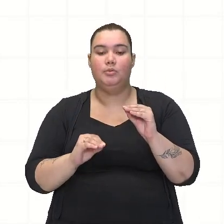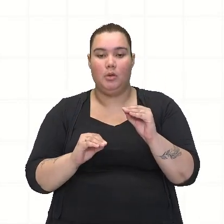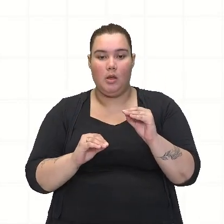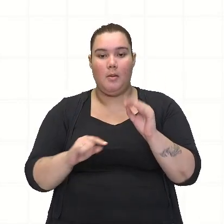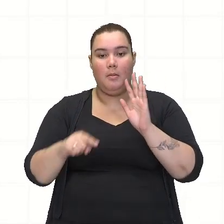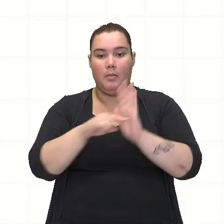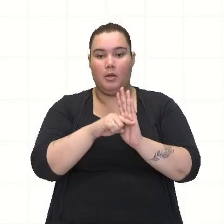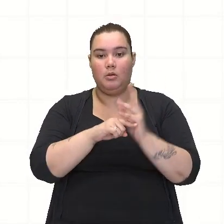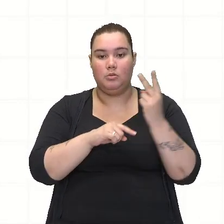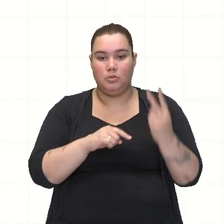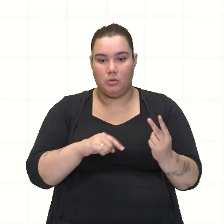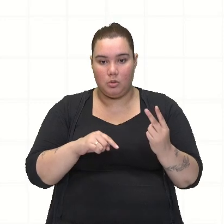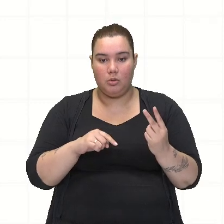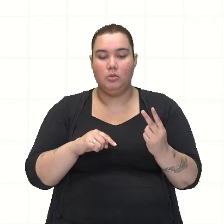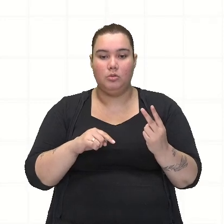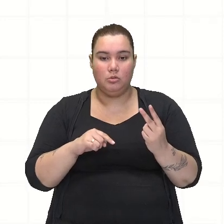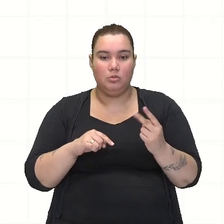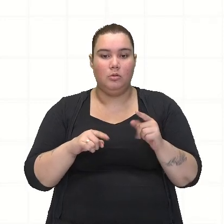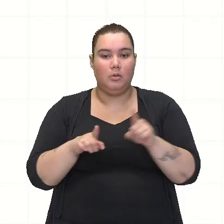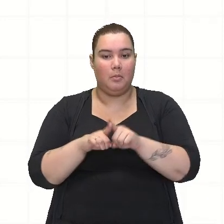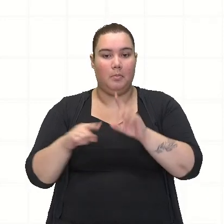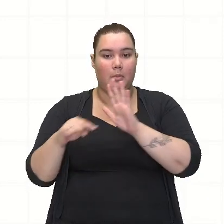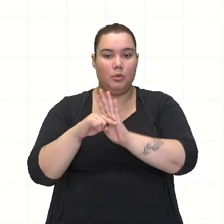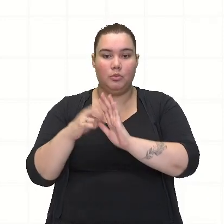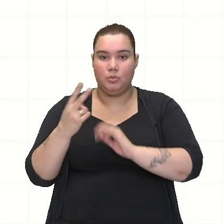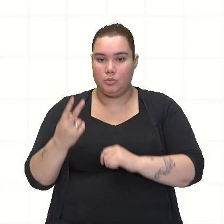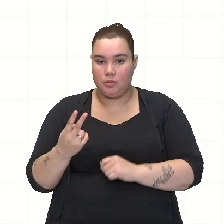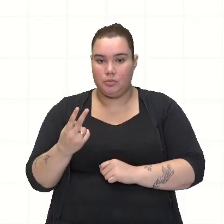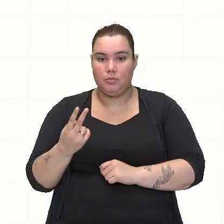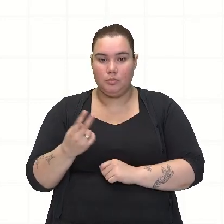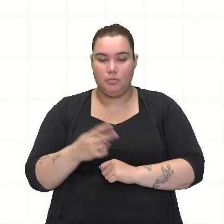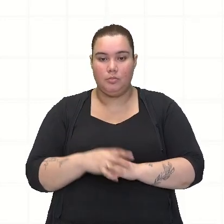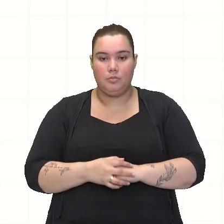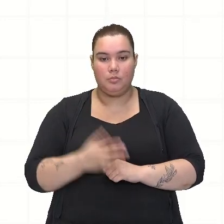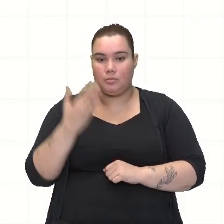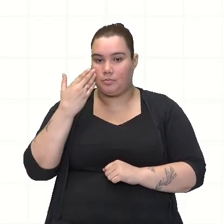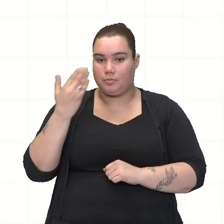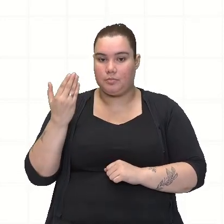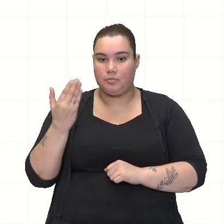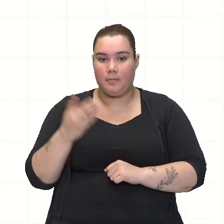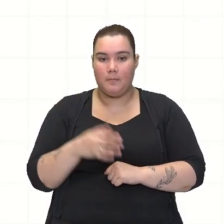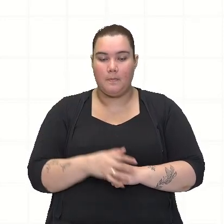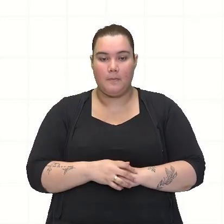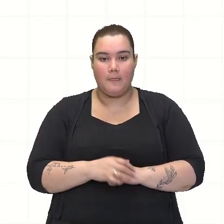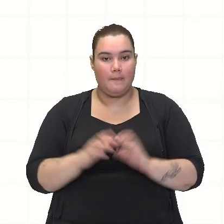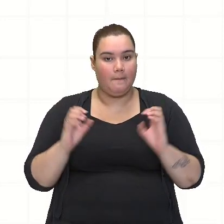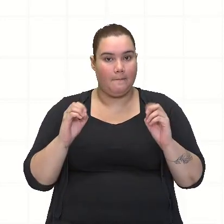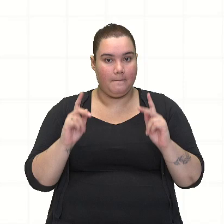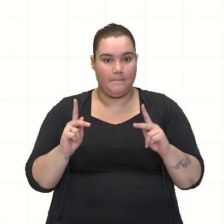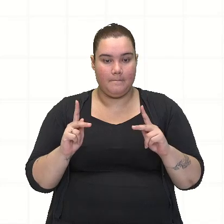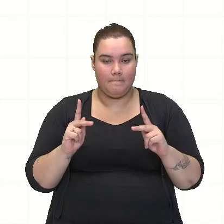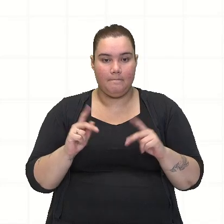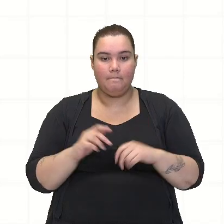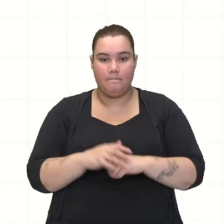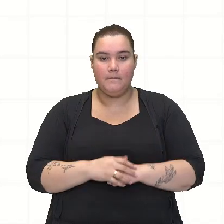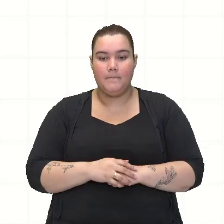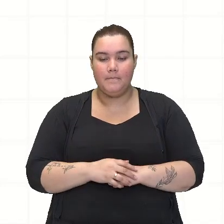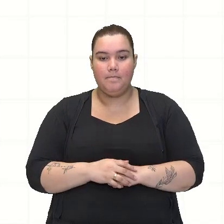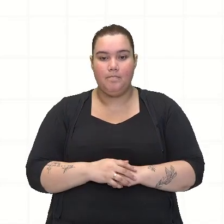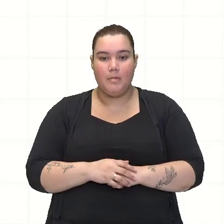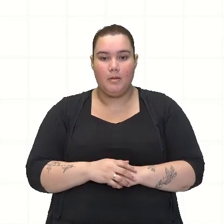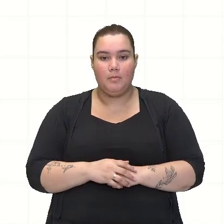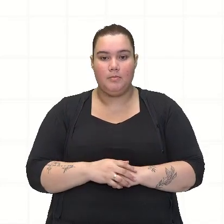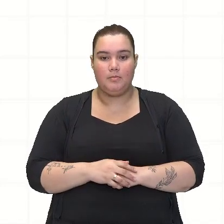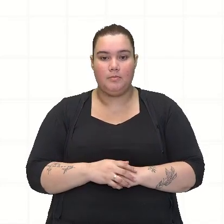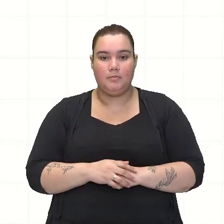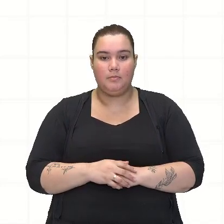para -2 e -2, olha, de Y. Beleza? Muito bem, olha.